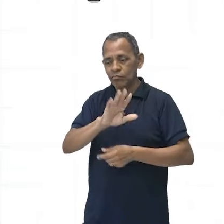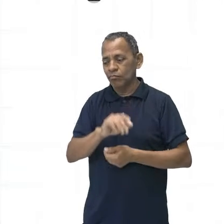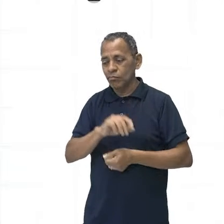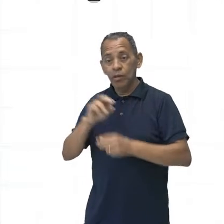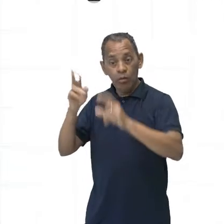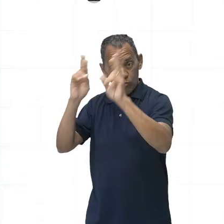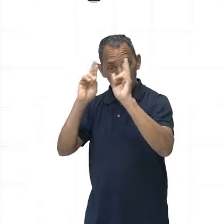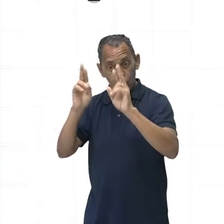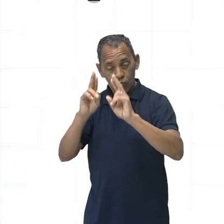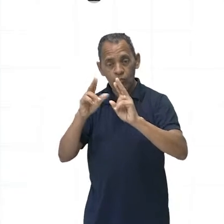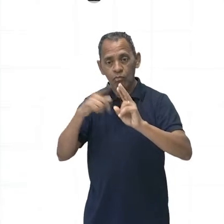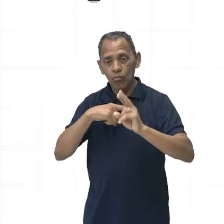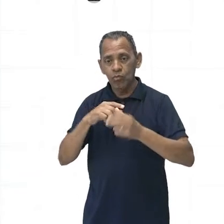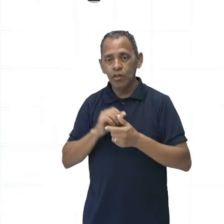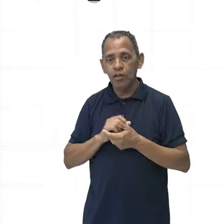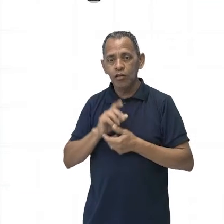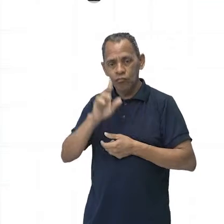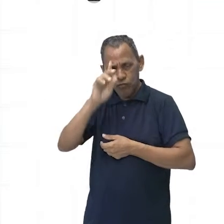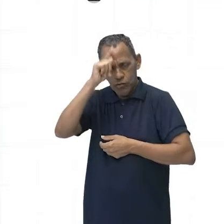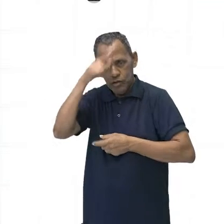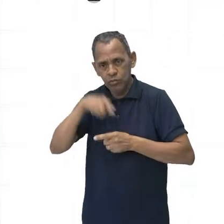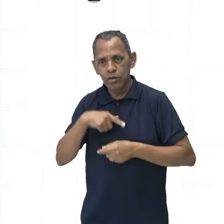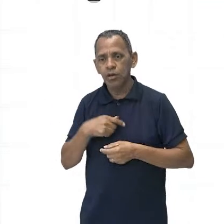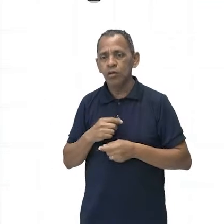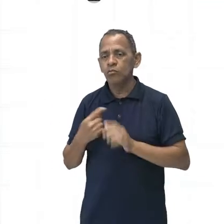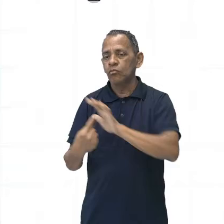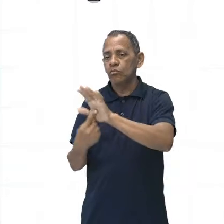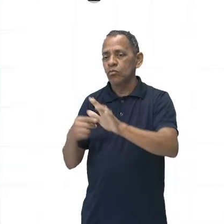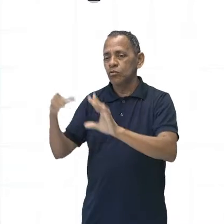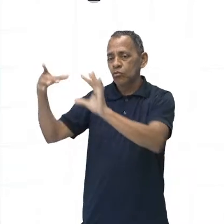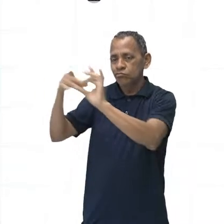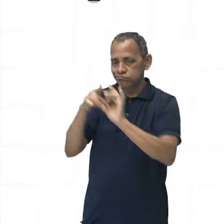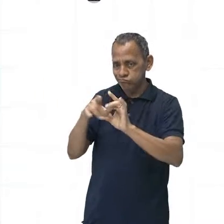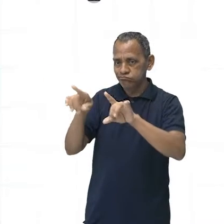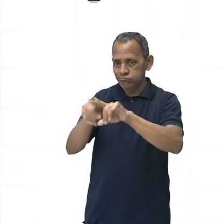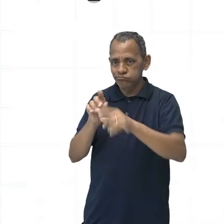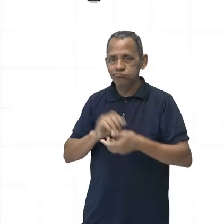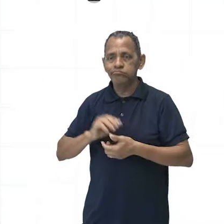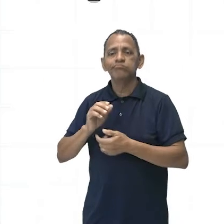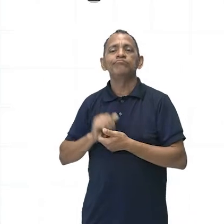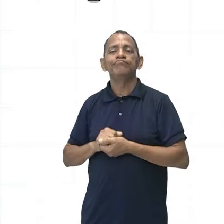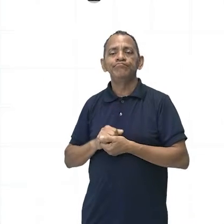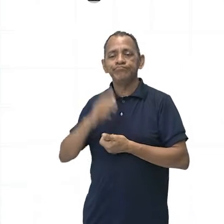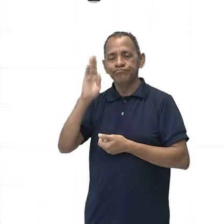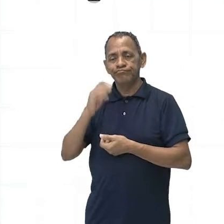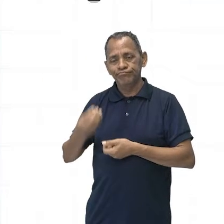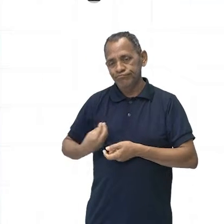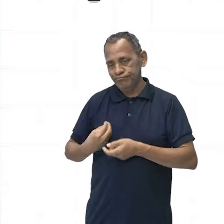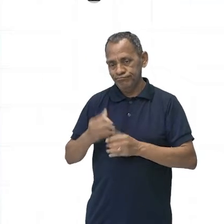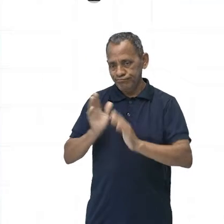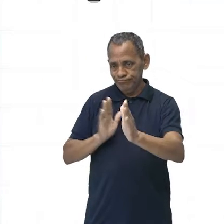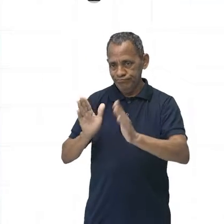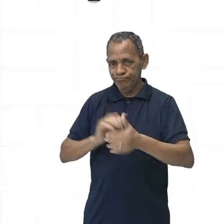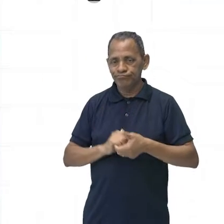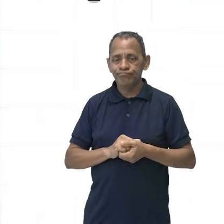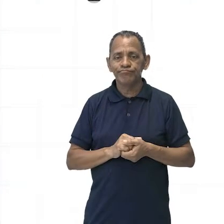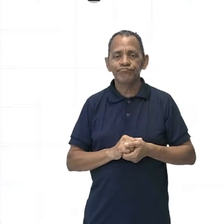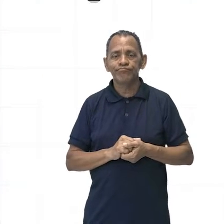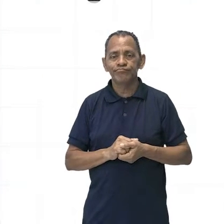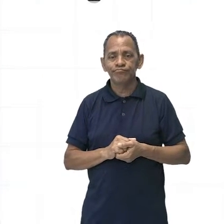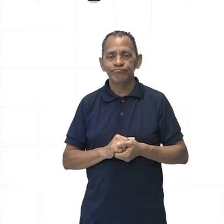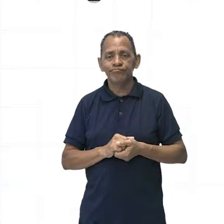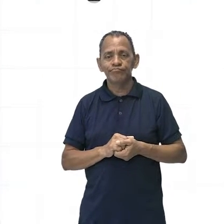trazer muito mais o contexto com que o Brasil vivia naquele momento. Então, a música de protesto no